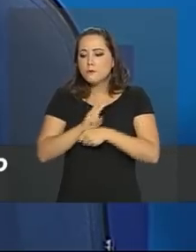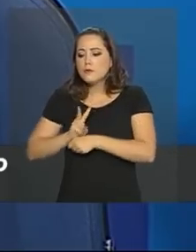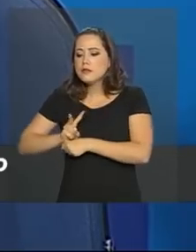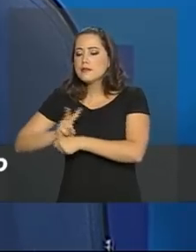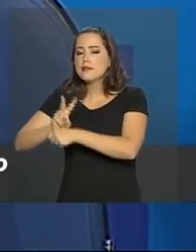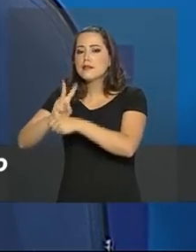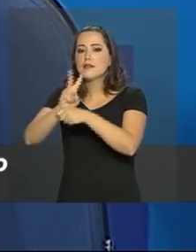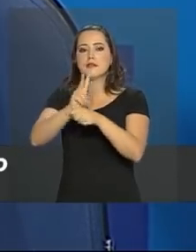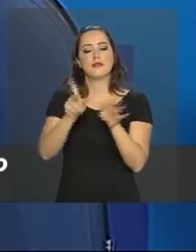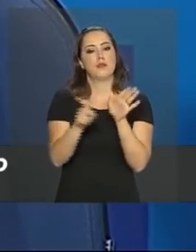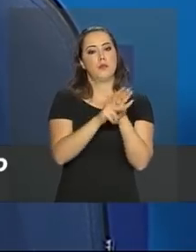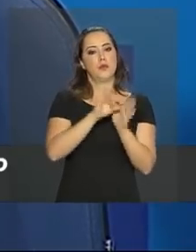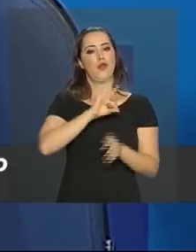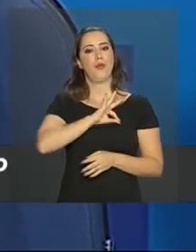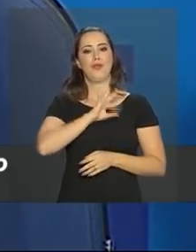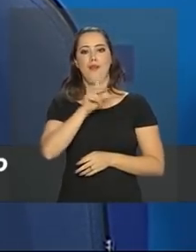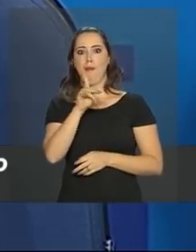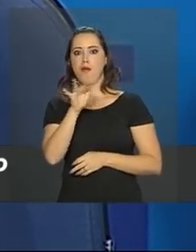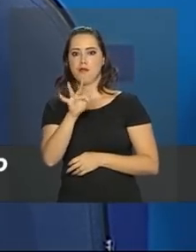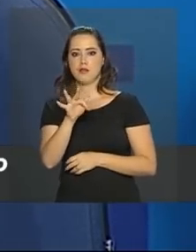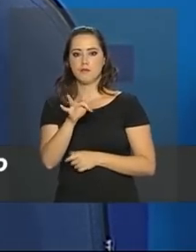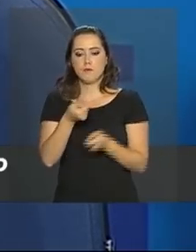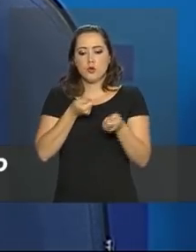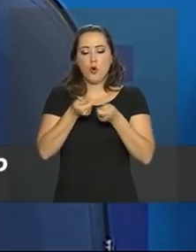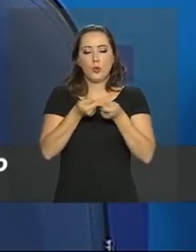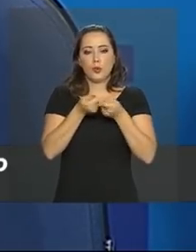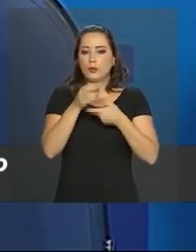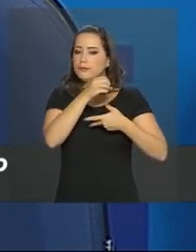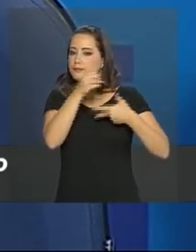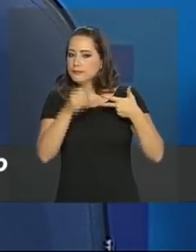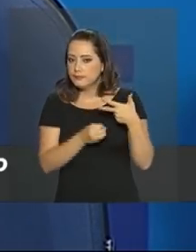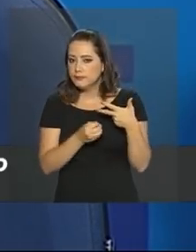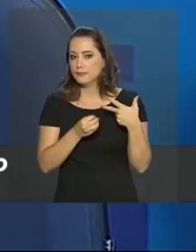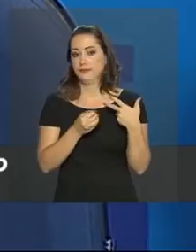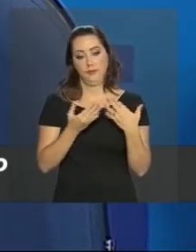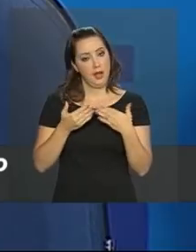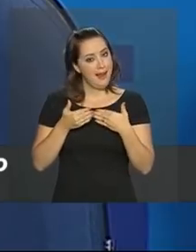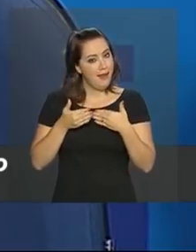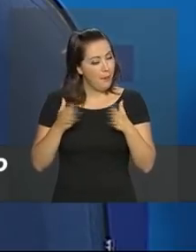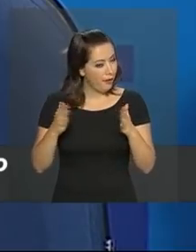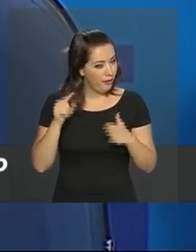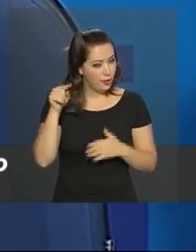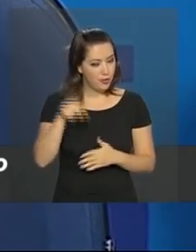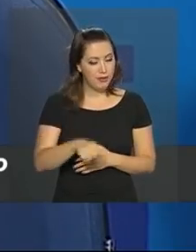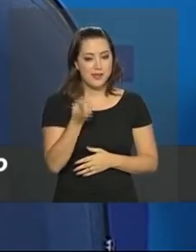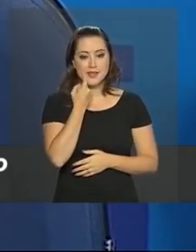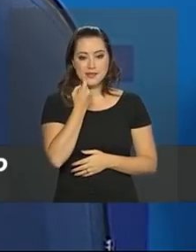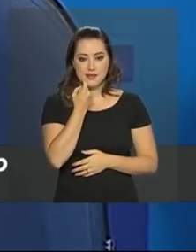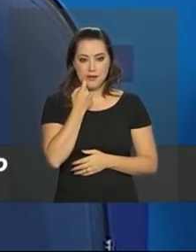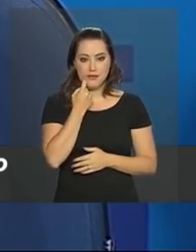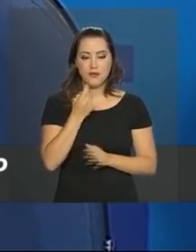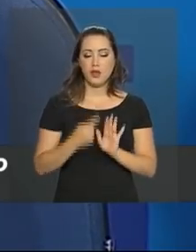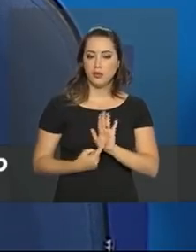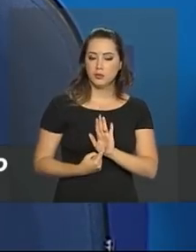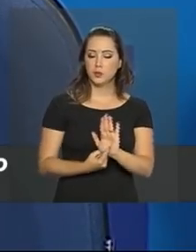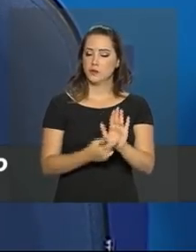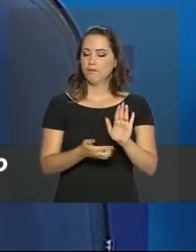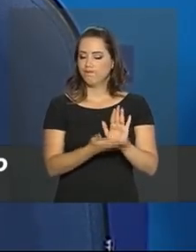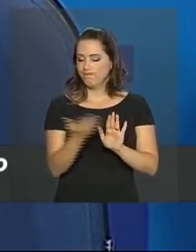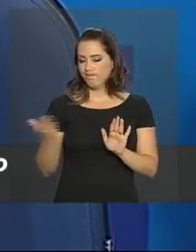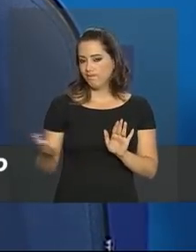federal para o enem não é ele será inaugurado apresentado publicamente nesta sexta feira não é